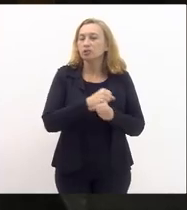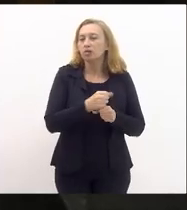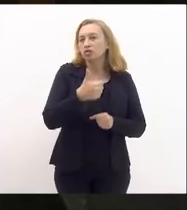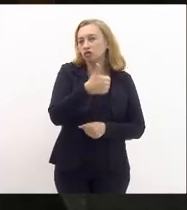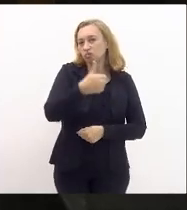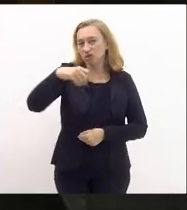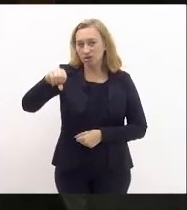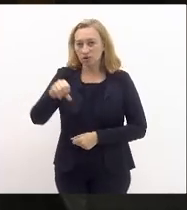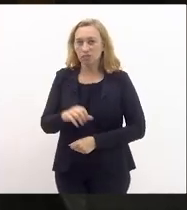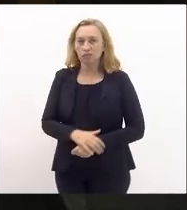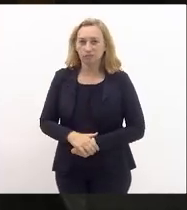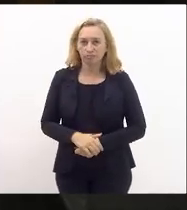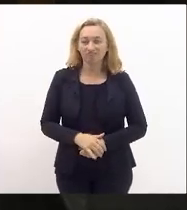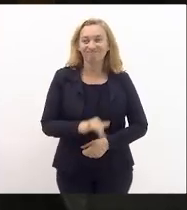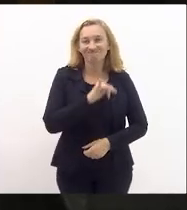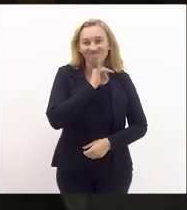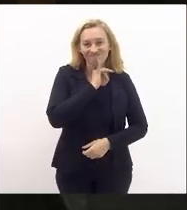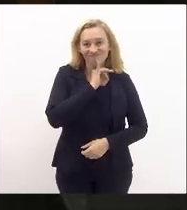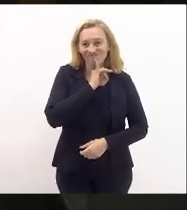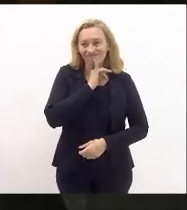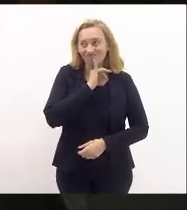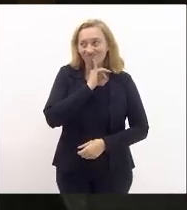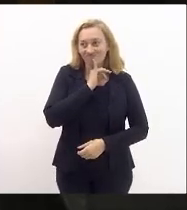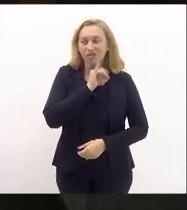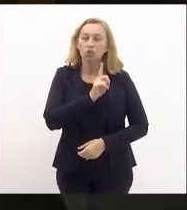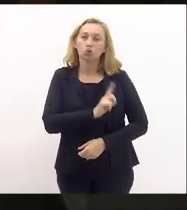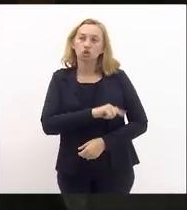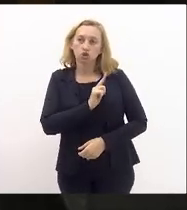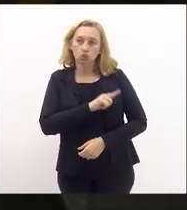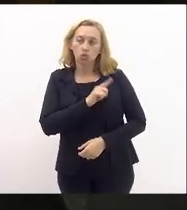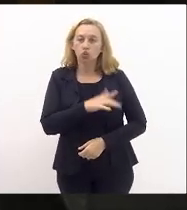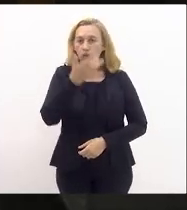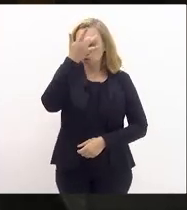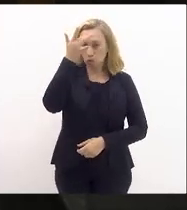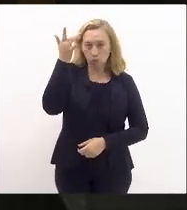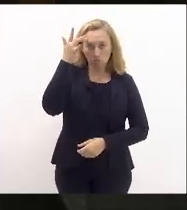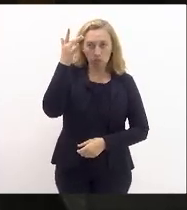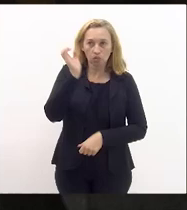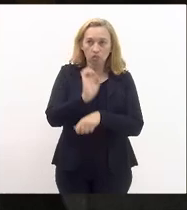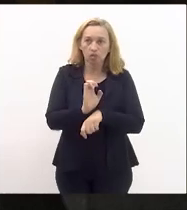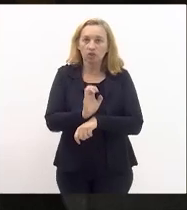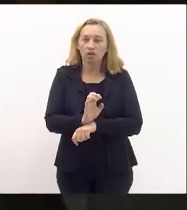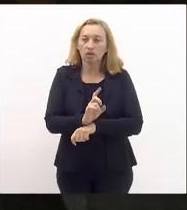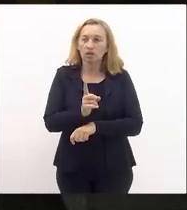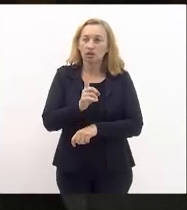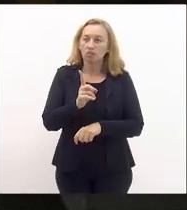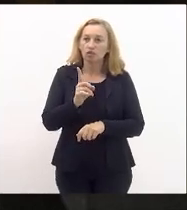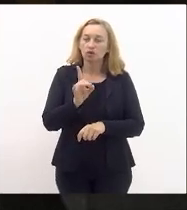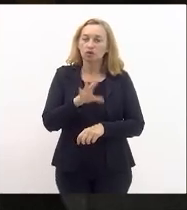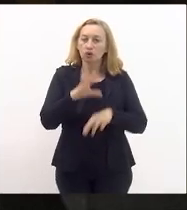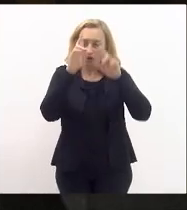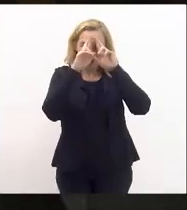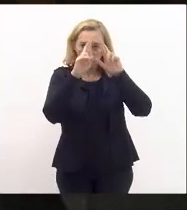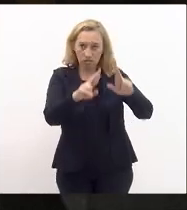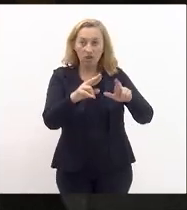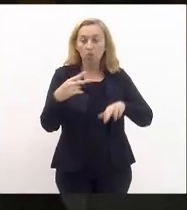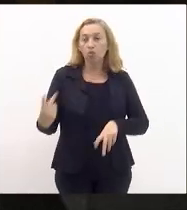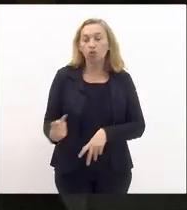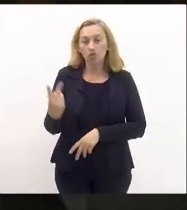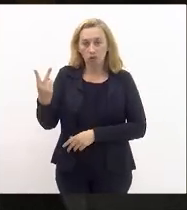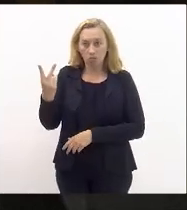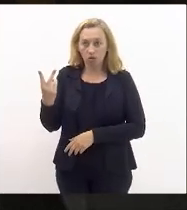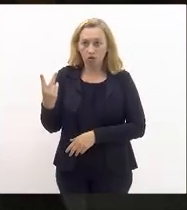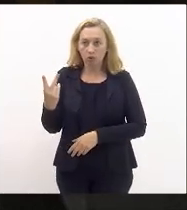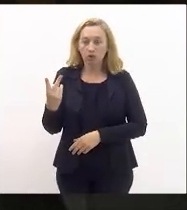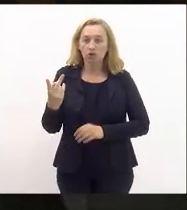2019. Felizmente, os gestores da saúde mental do Estado não só respeitaram o valor que a